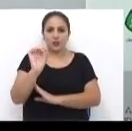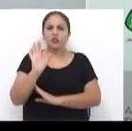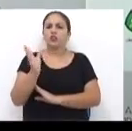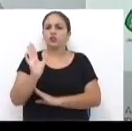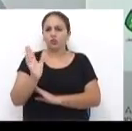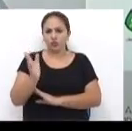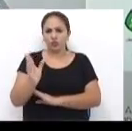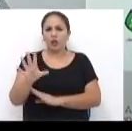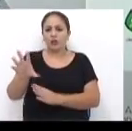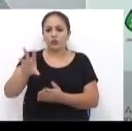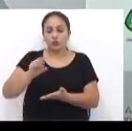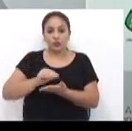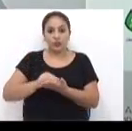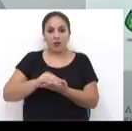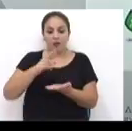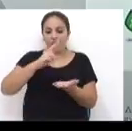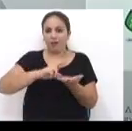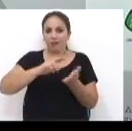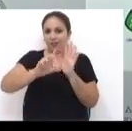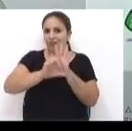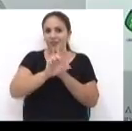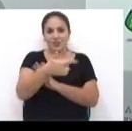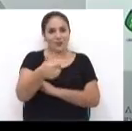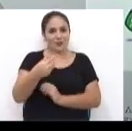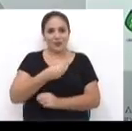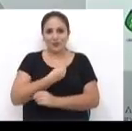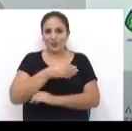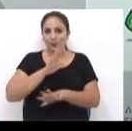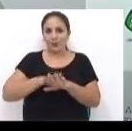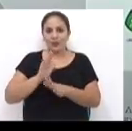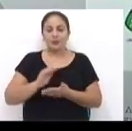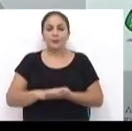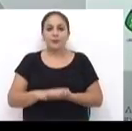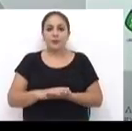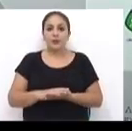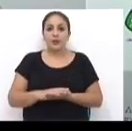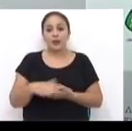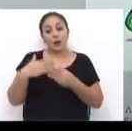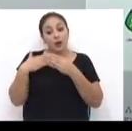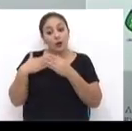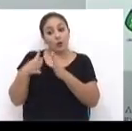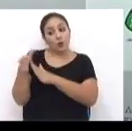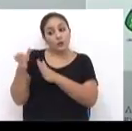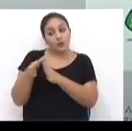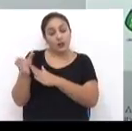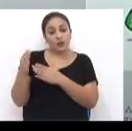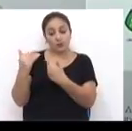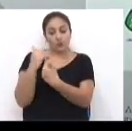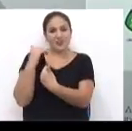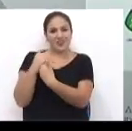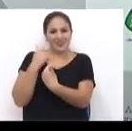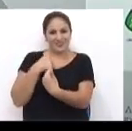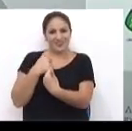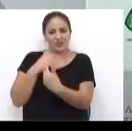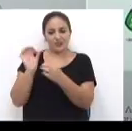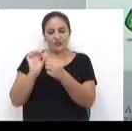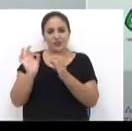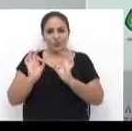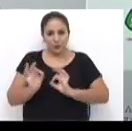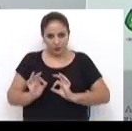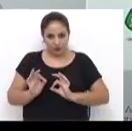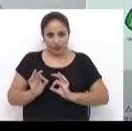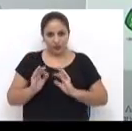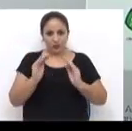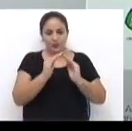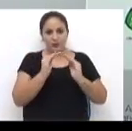no projeto. Então eles me induziram a fazer esse programa habitacional, que venha a ser ao